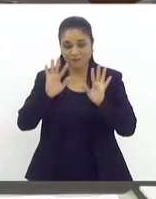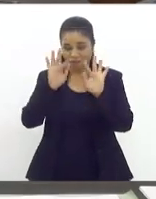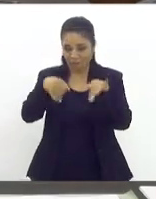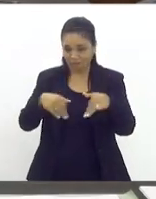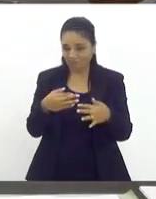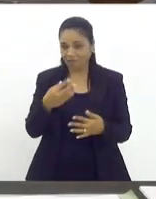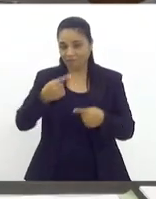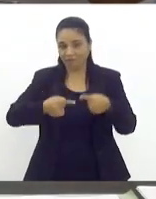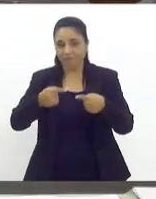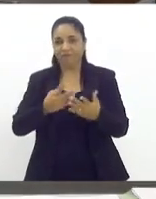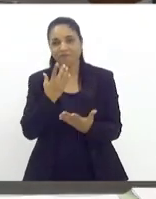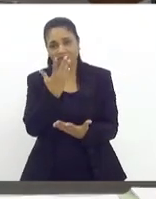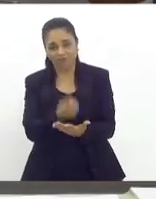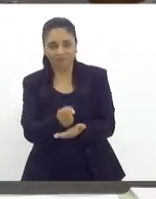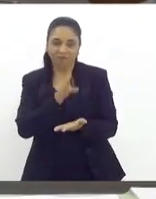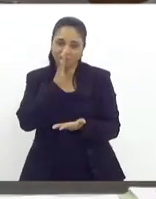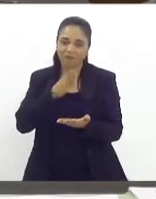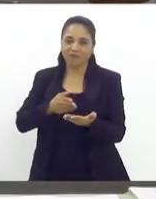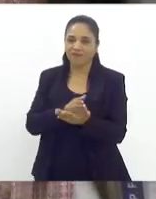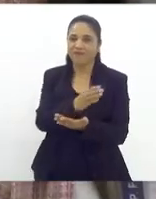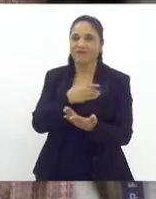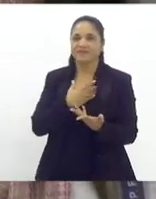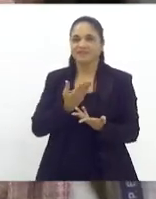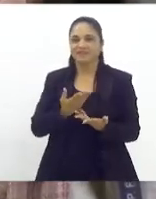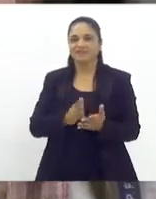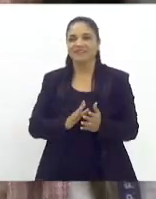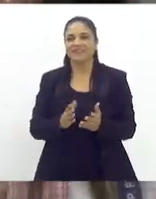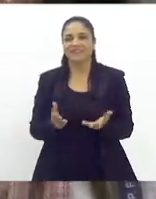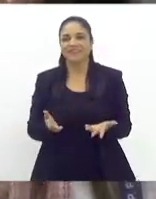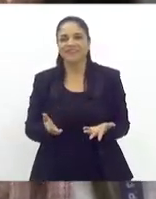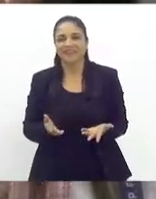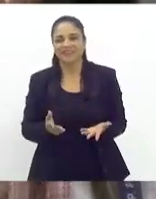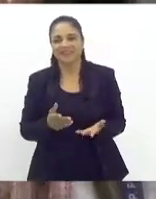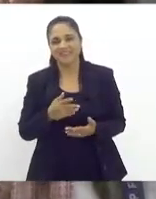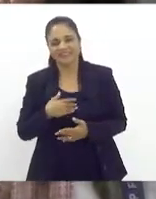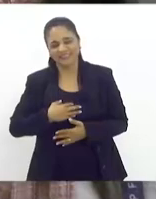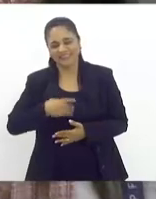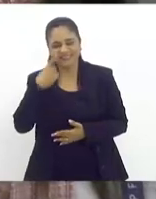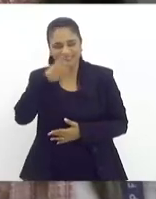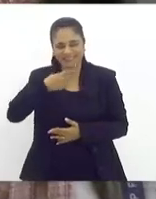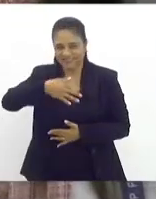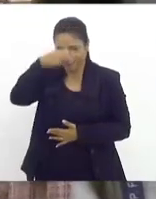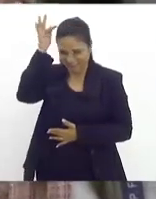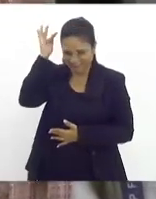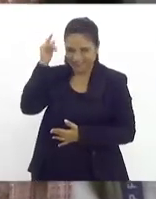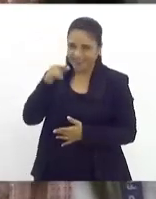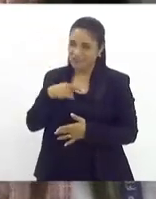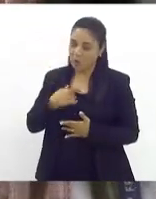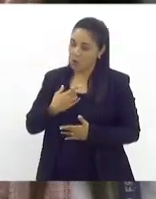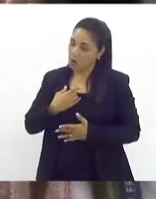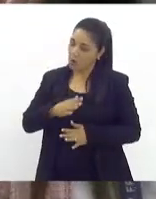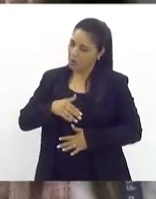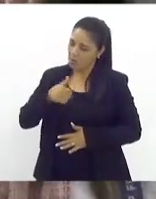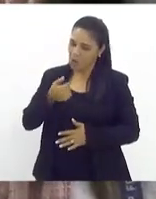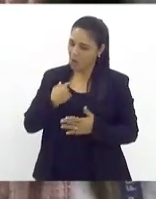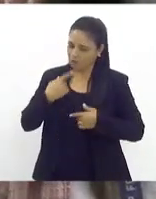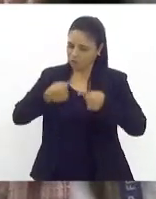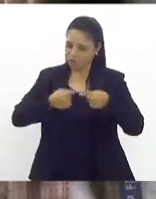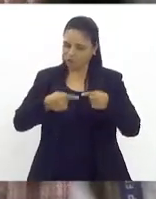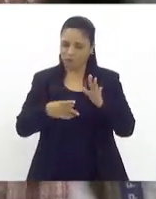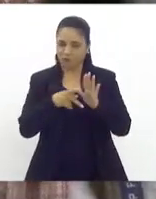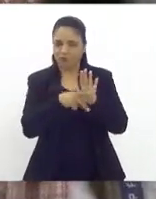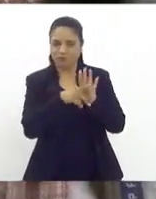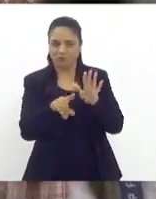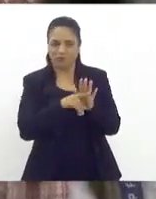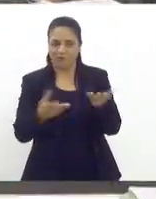aprovam, permaneçam como estão, gastamos aprovado. Muito tempo na outra pela discussão. Ordem do deputado Fred. Achei melhor não tá discutir certo. O projeto agora.